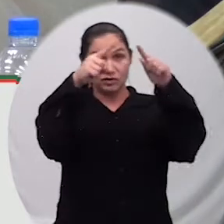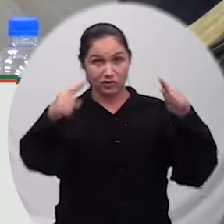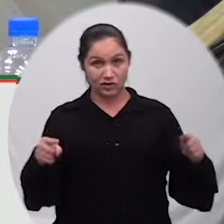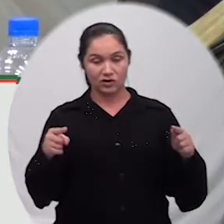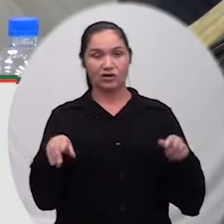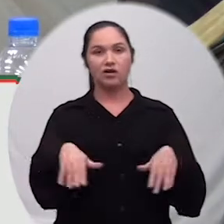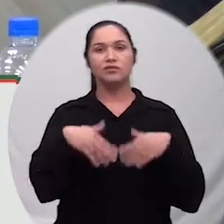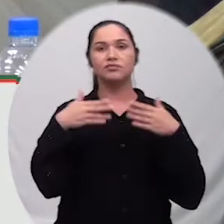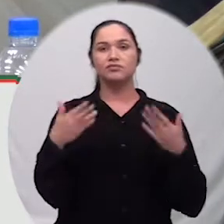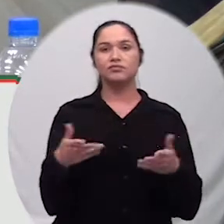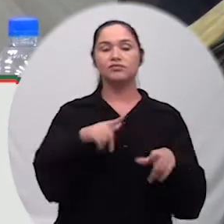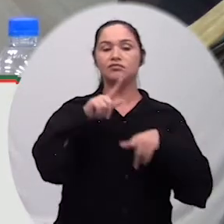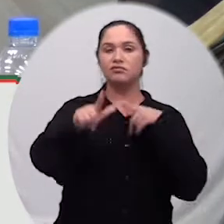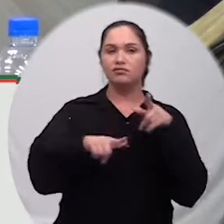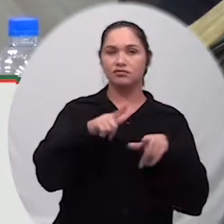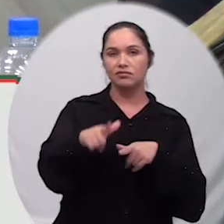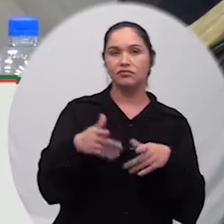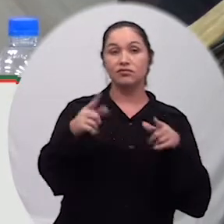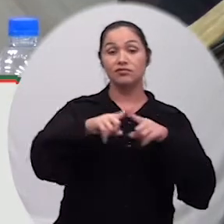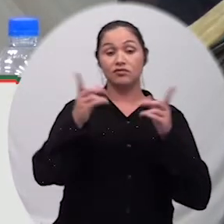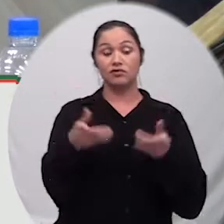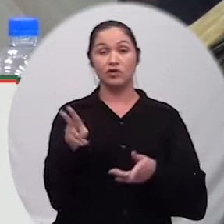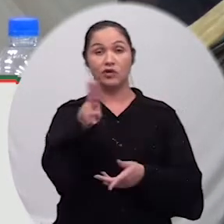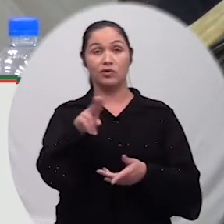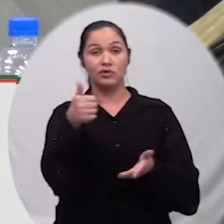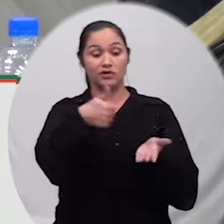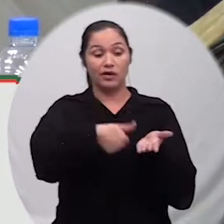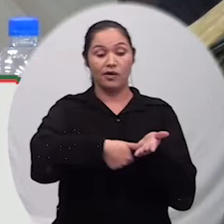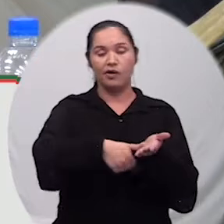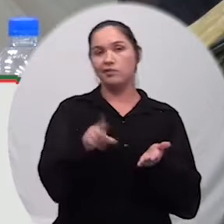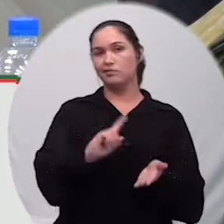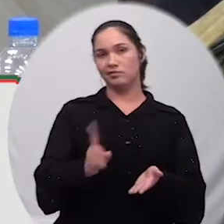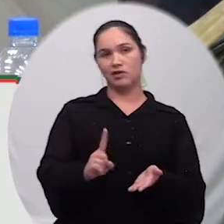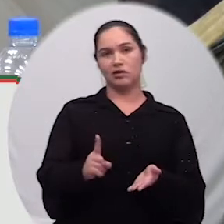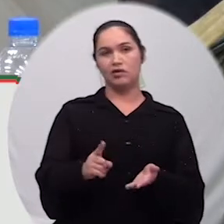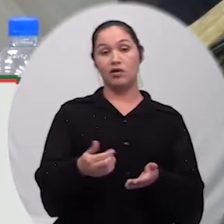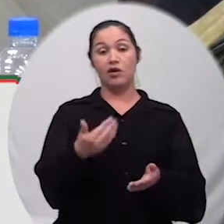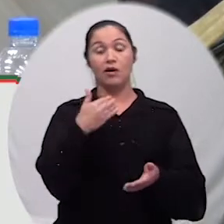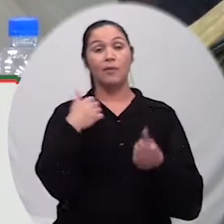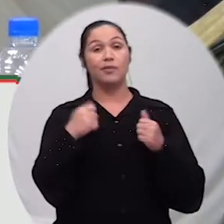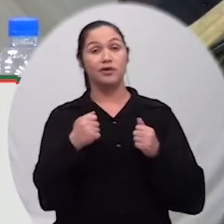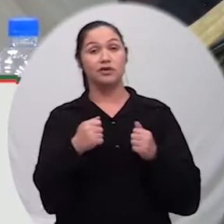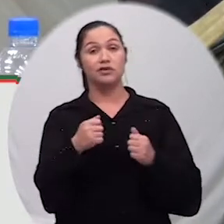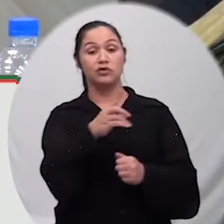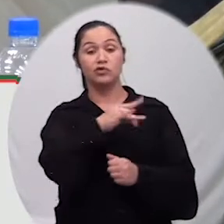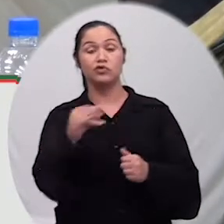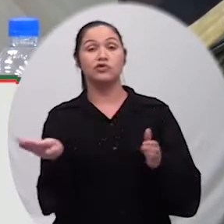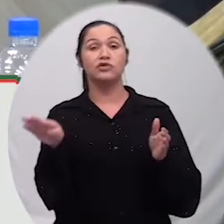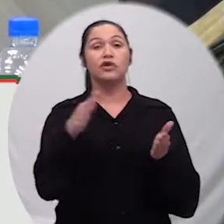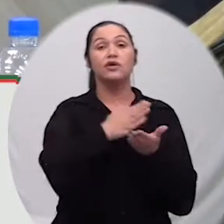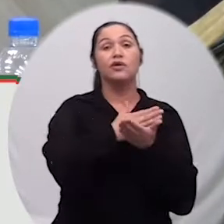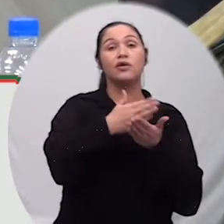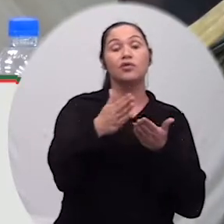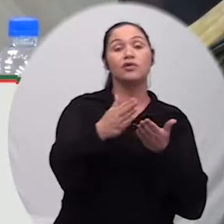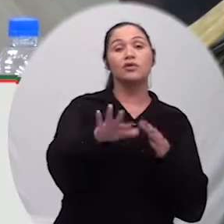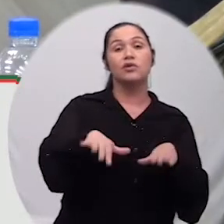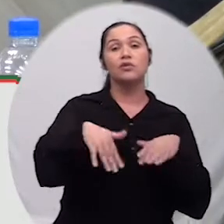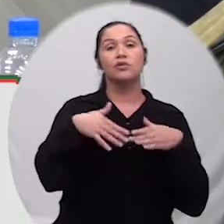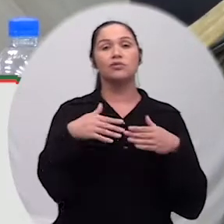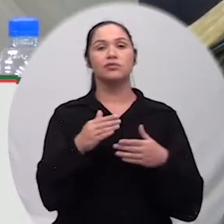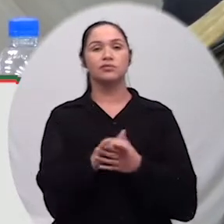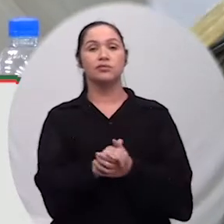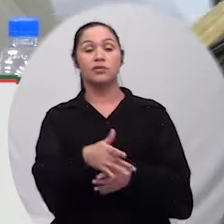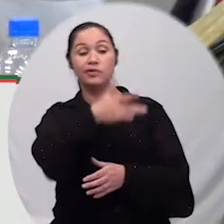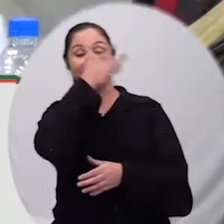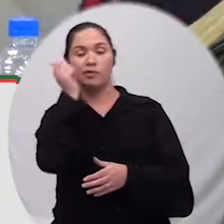cargo, função, local de trabalho, motivo da liberação, a data desde a qual estão com o ponto liberado e quem autorizou.